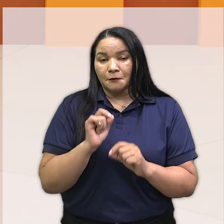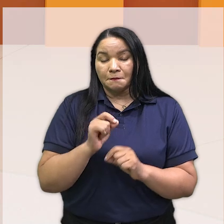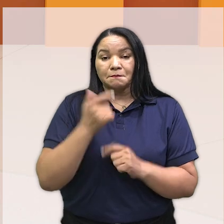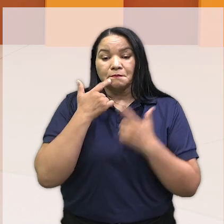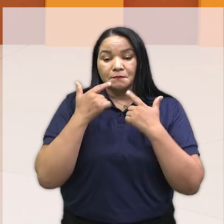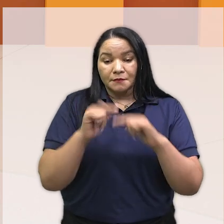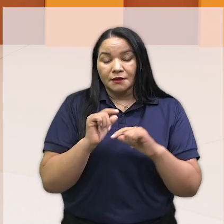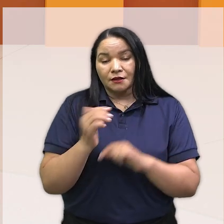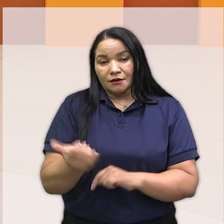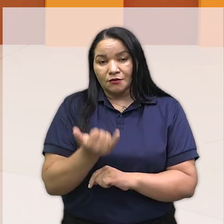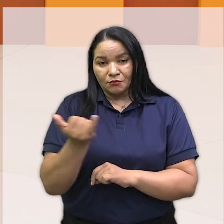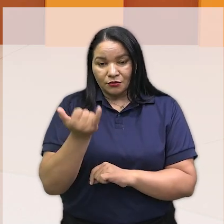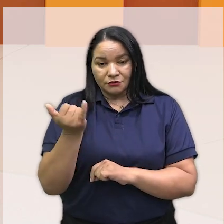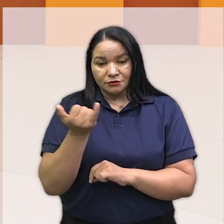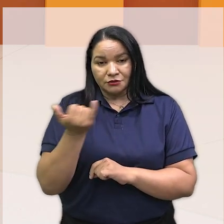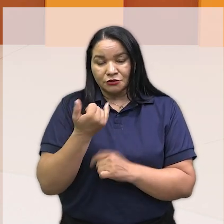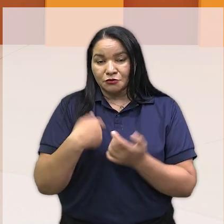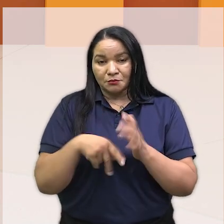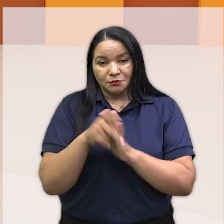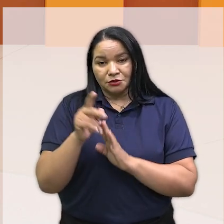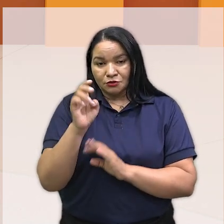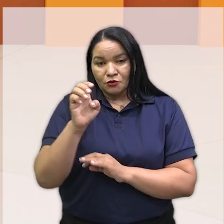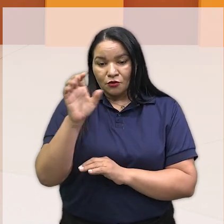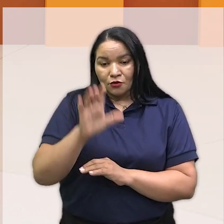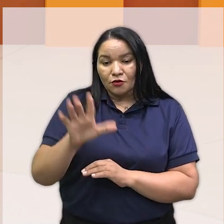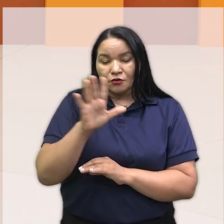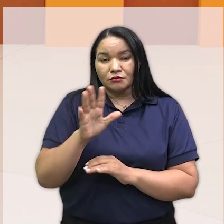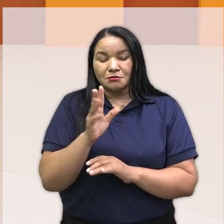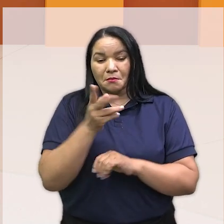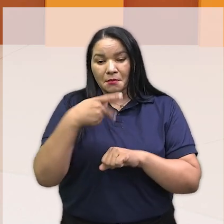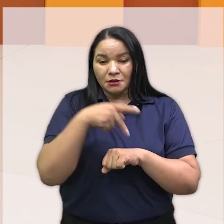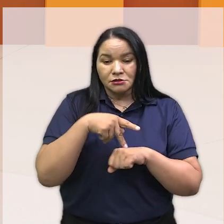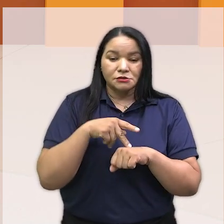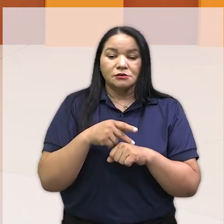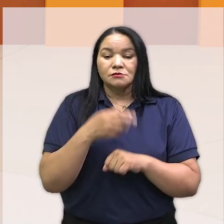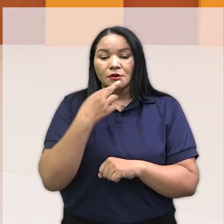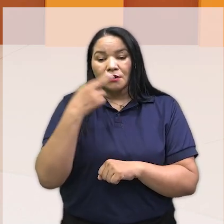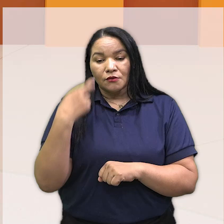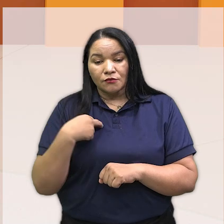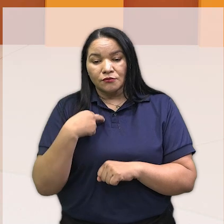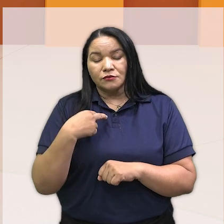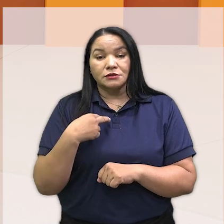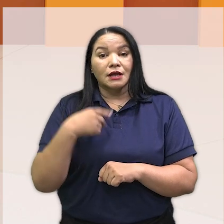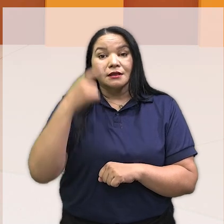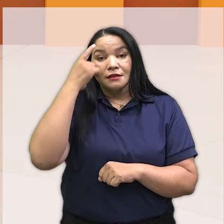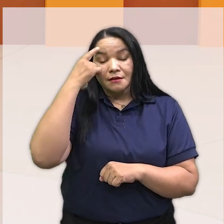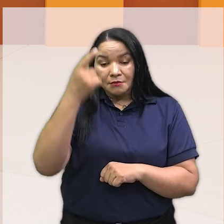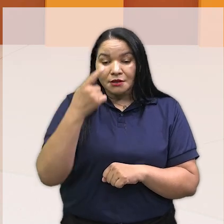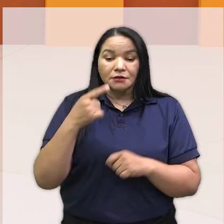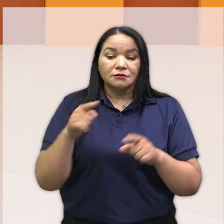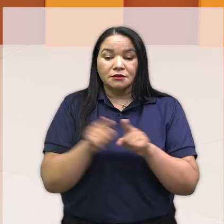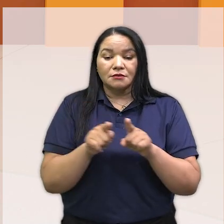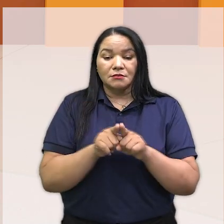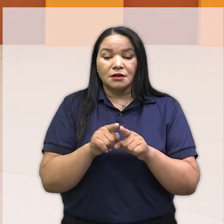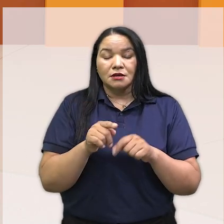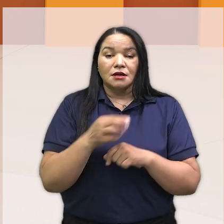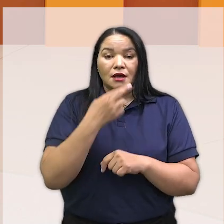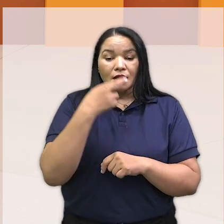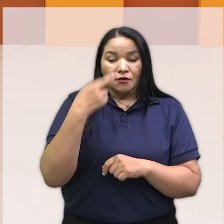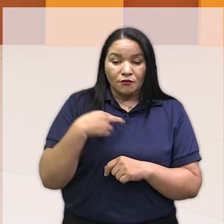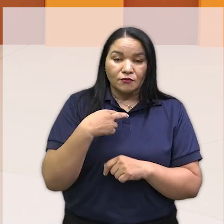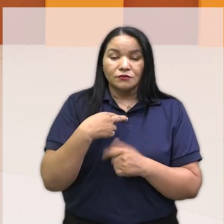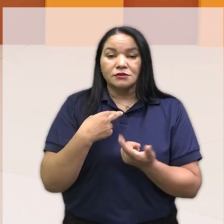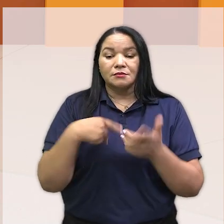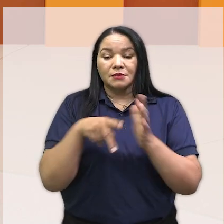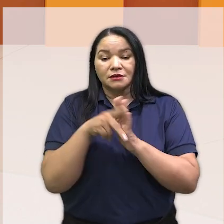linguístico muito importante para a Europa, que acaba abrangendo países como a Rússia, lembrando que a Rússia está tanto na parte da